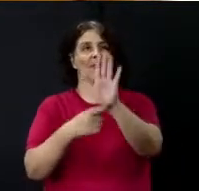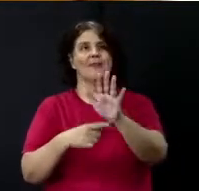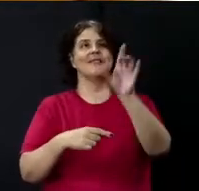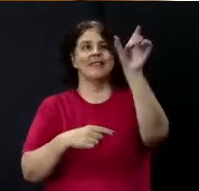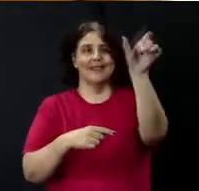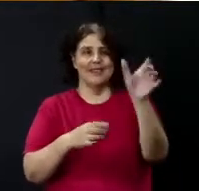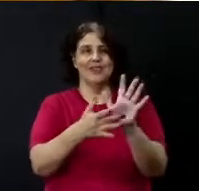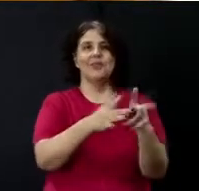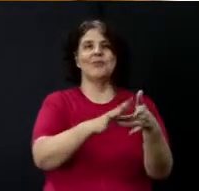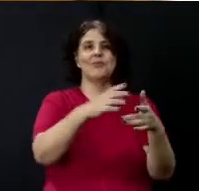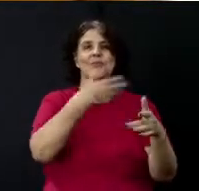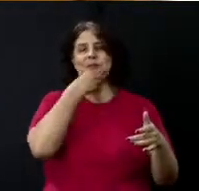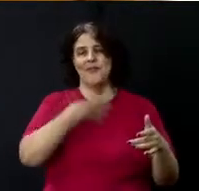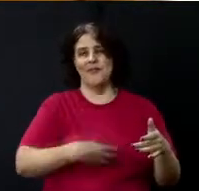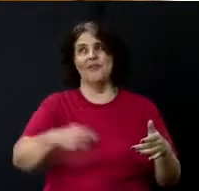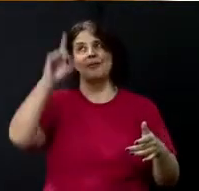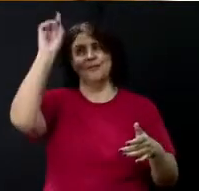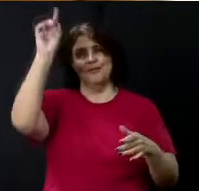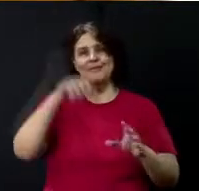operou isso em mim foi Jesus.